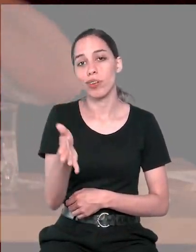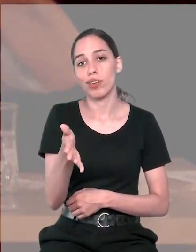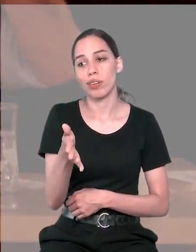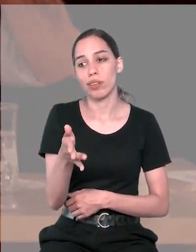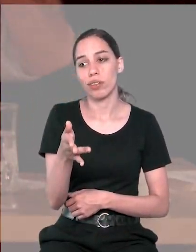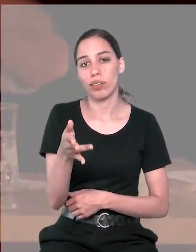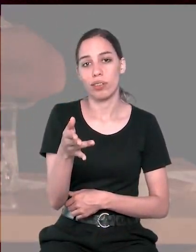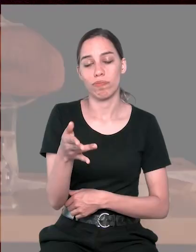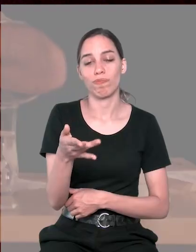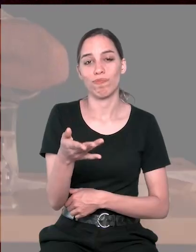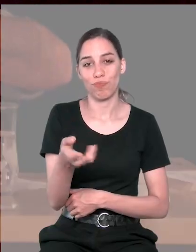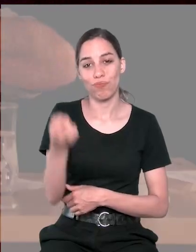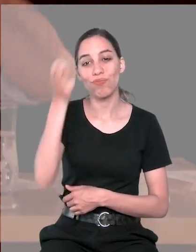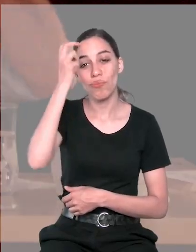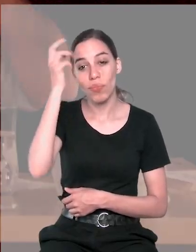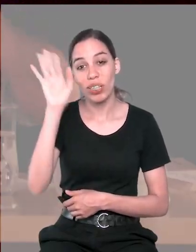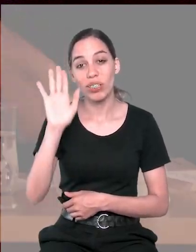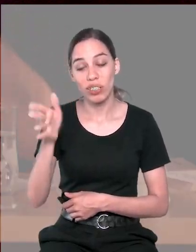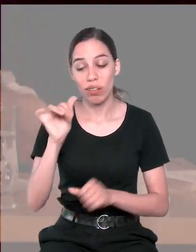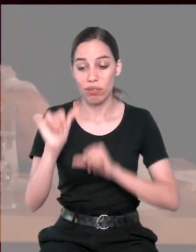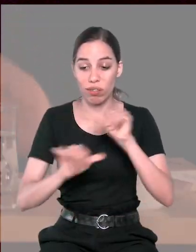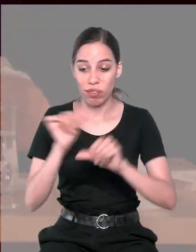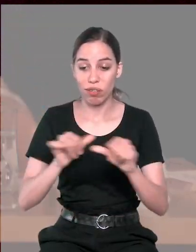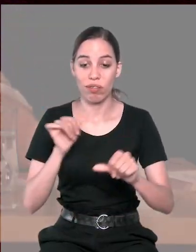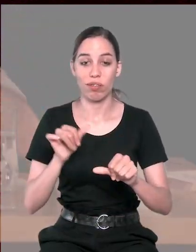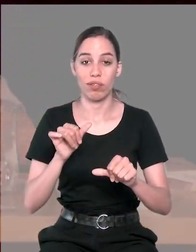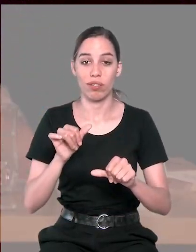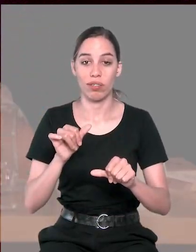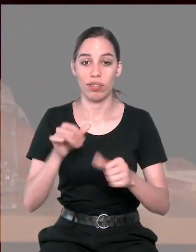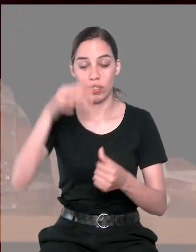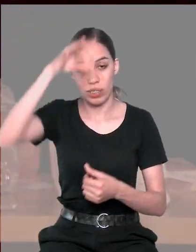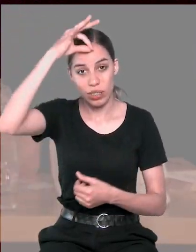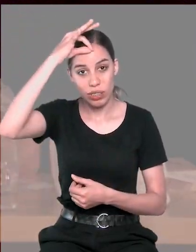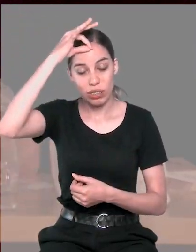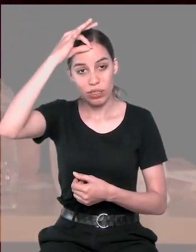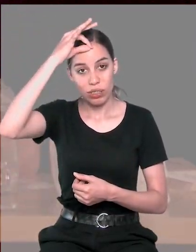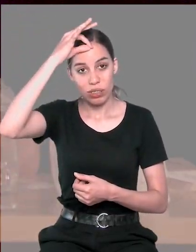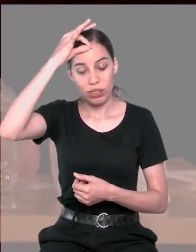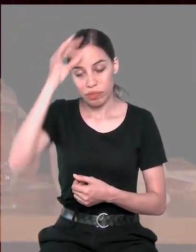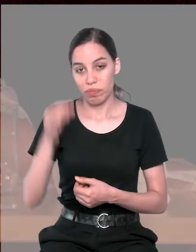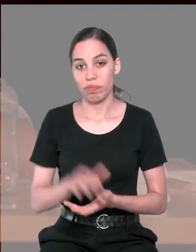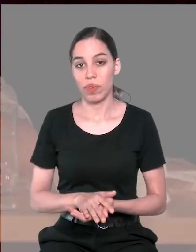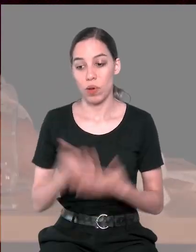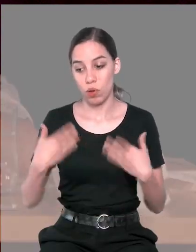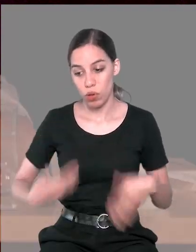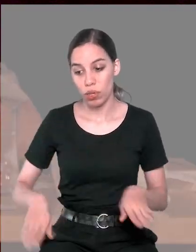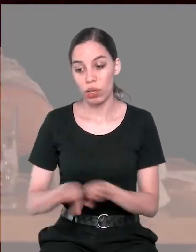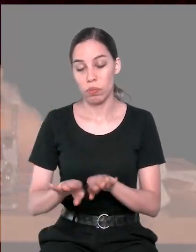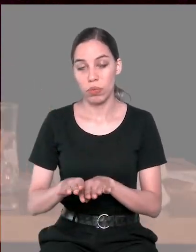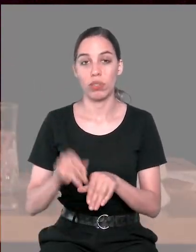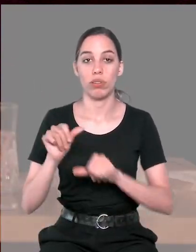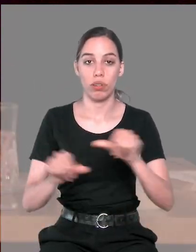a inteligência maquínica se tornou espírito, né? O próprio corpo se tornou espírito pela biotecnologia. Esse é o ponto que eu acho,